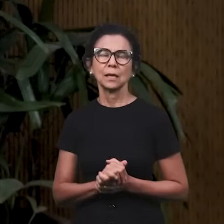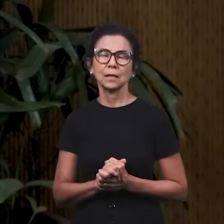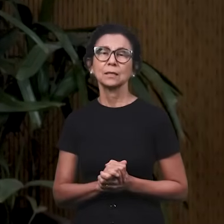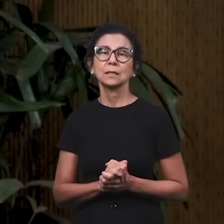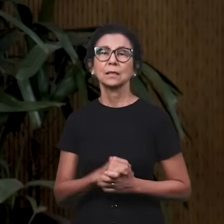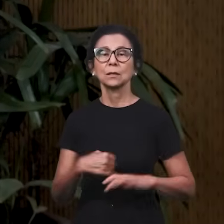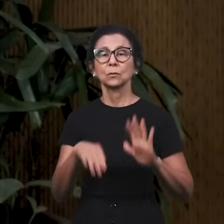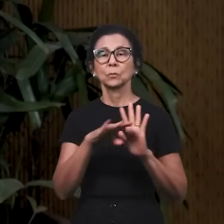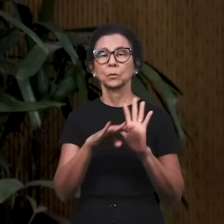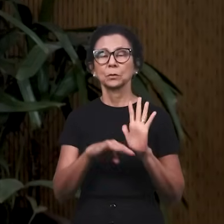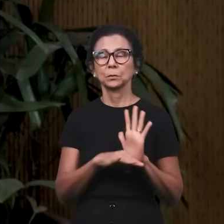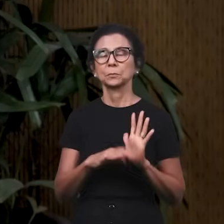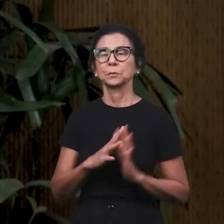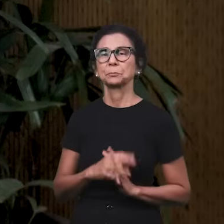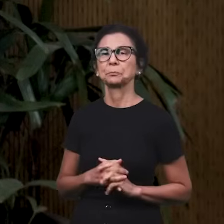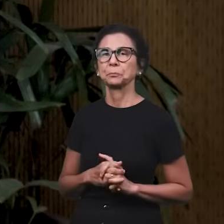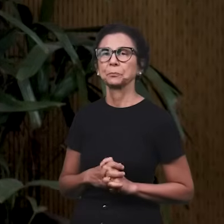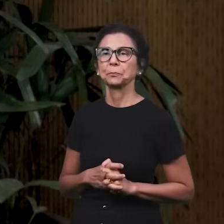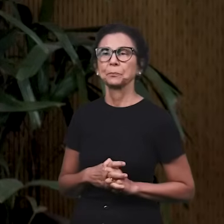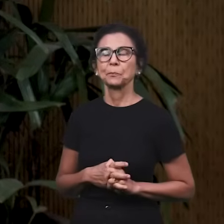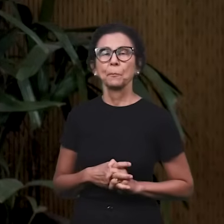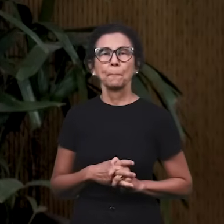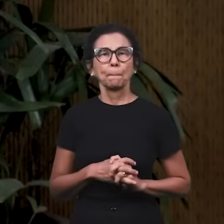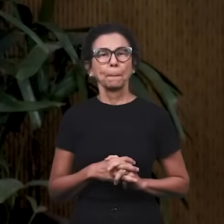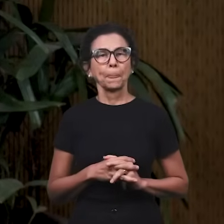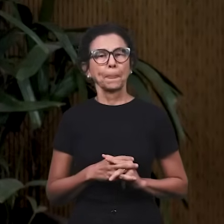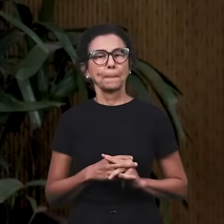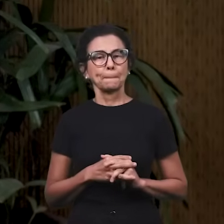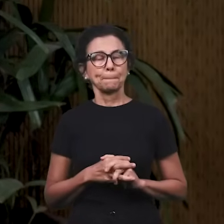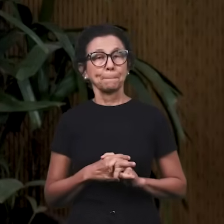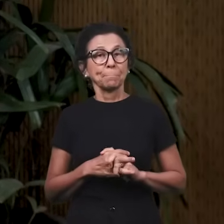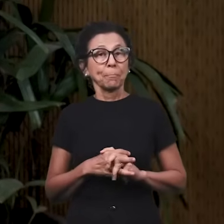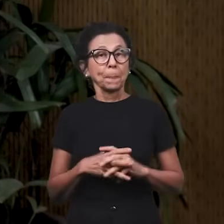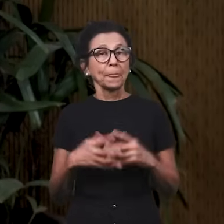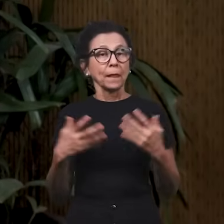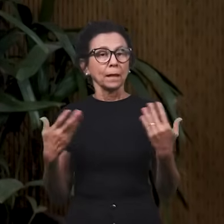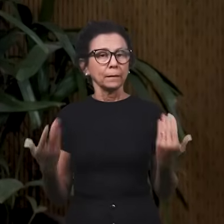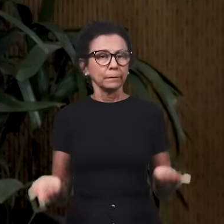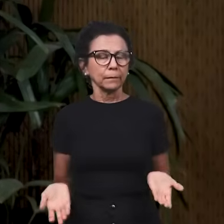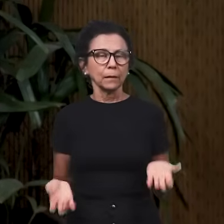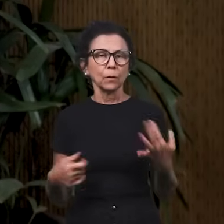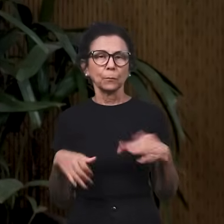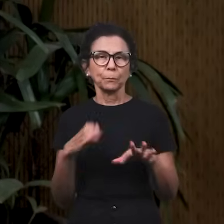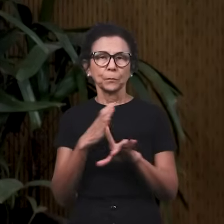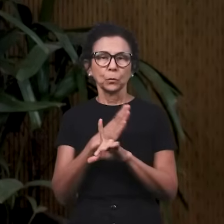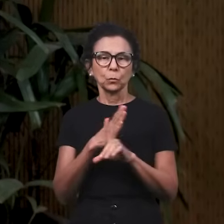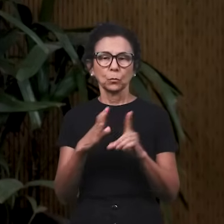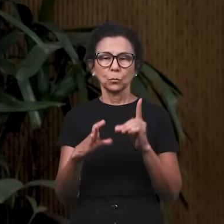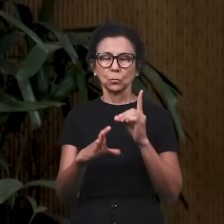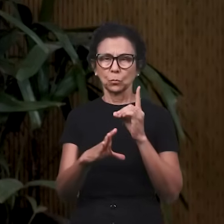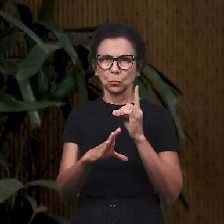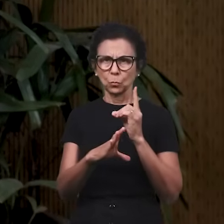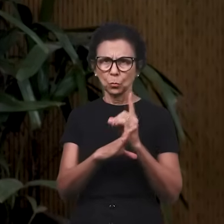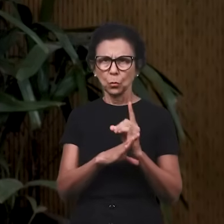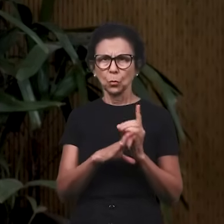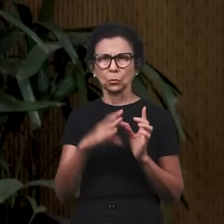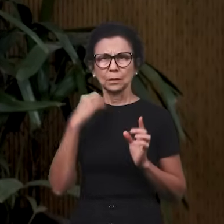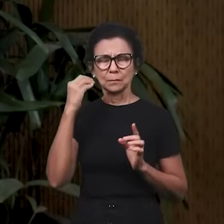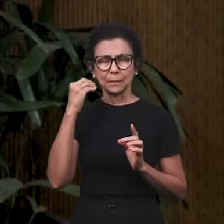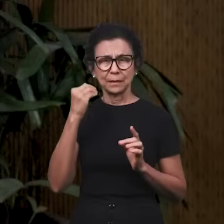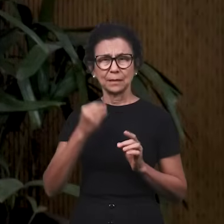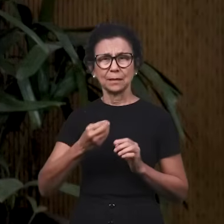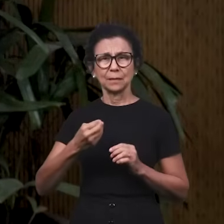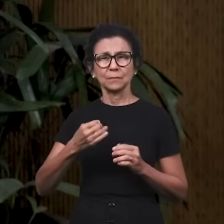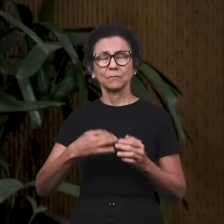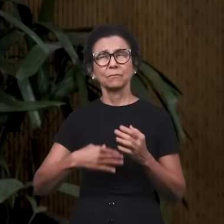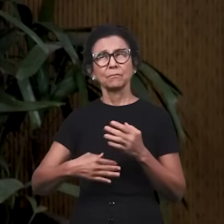forma maravilhosa. A nossa experiência com os cultos, ela remonta do